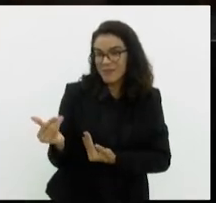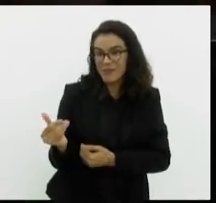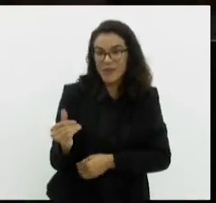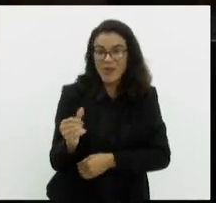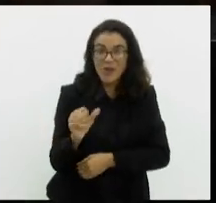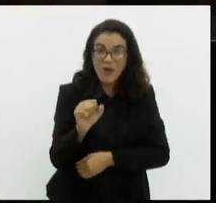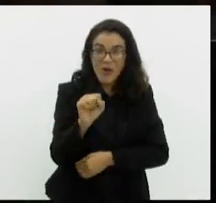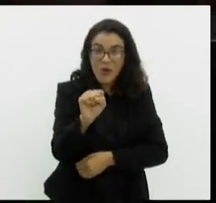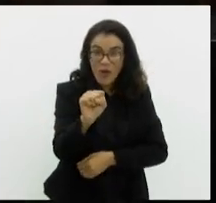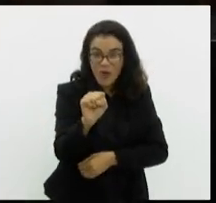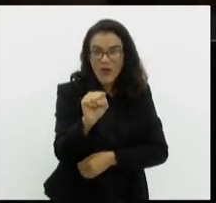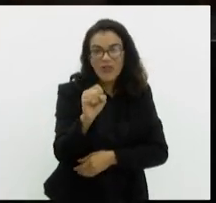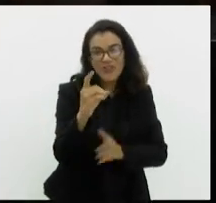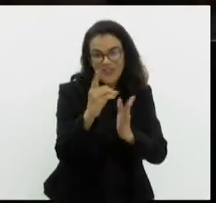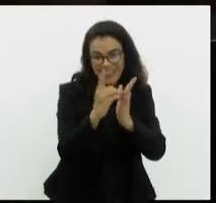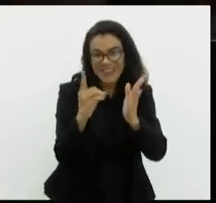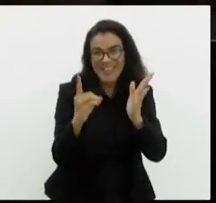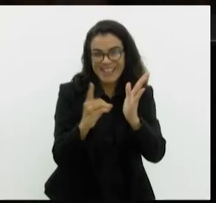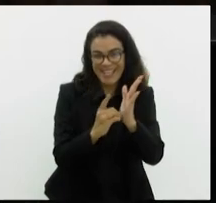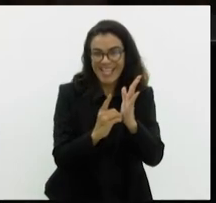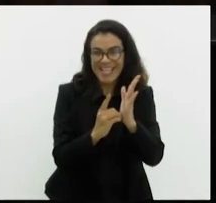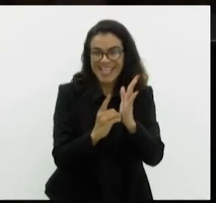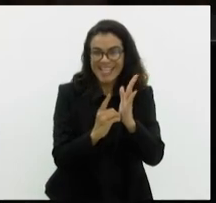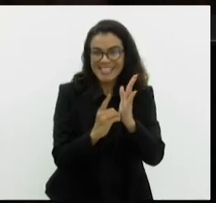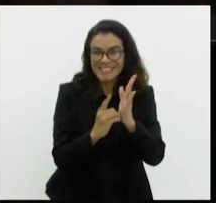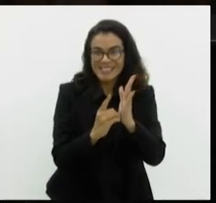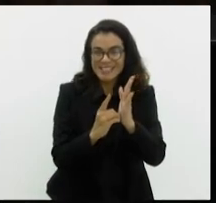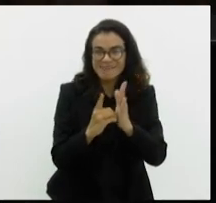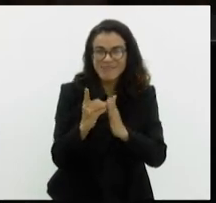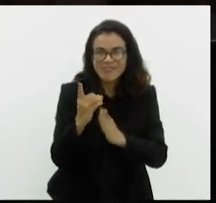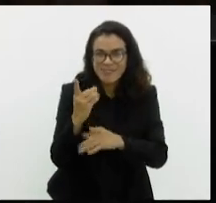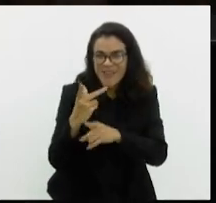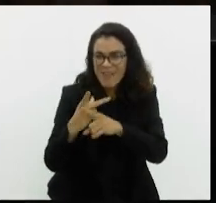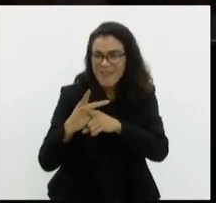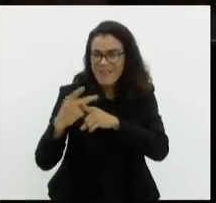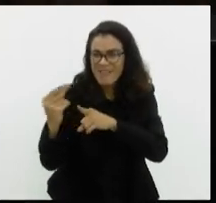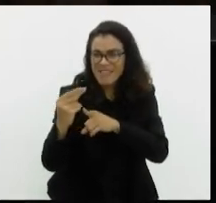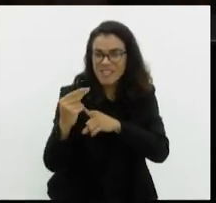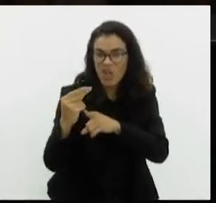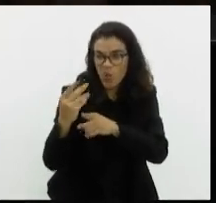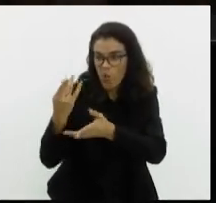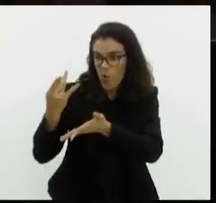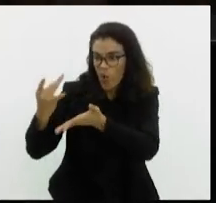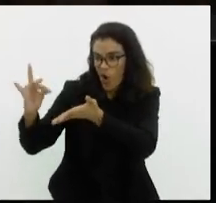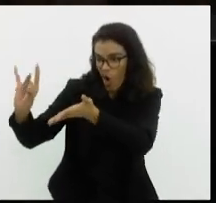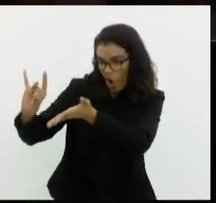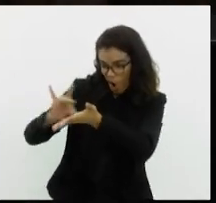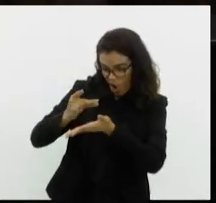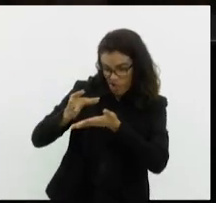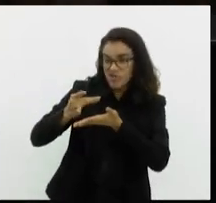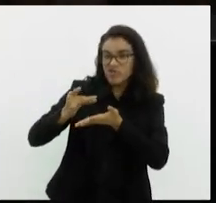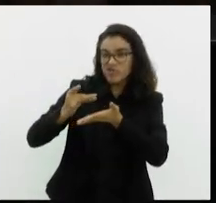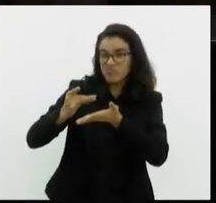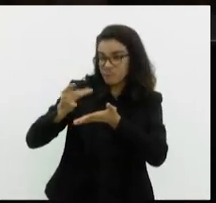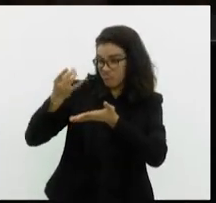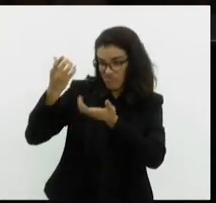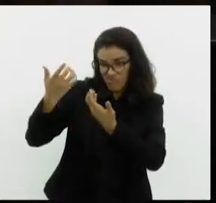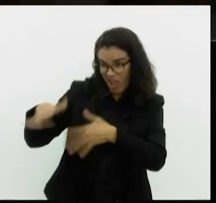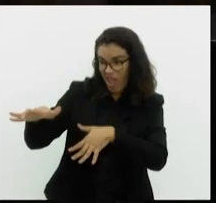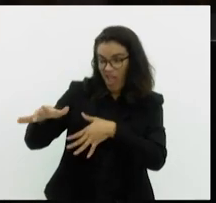8 décadas nós conseguimos vencer o ódio daqueles que não nos